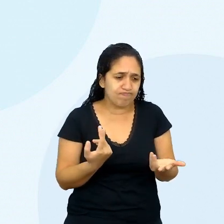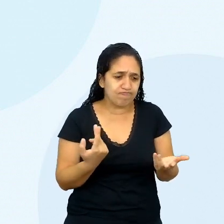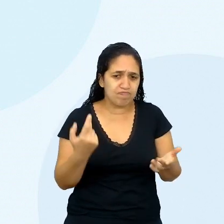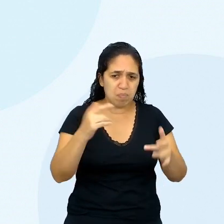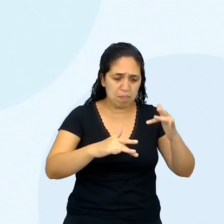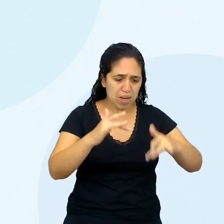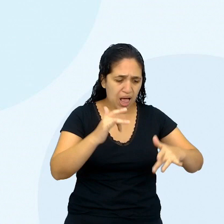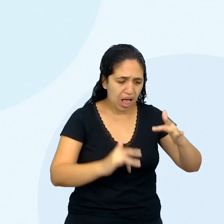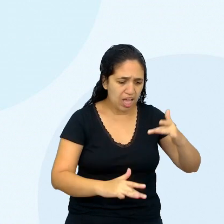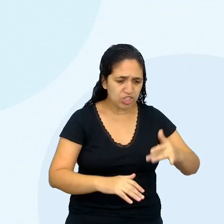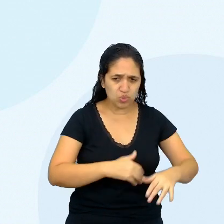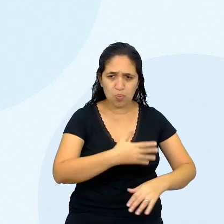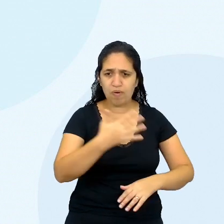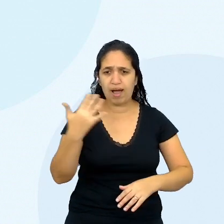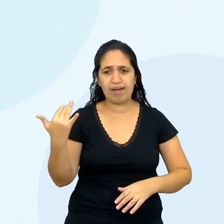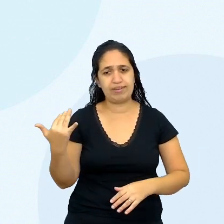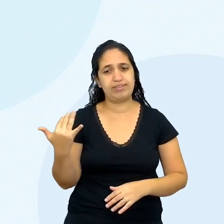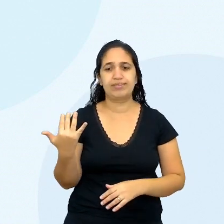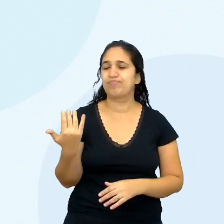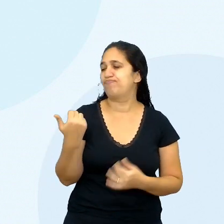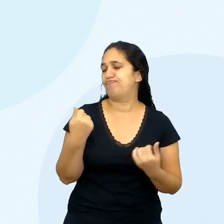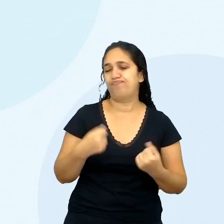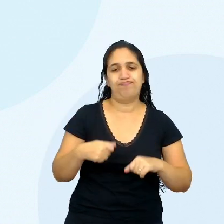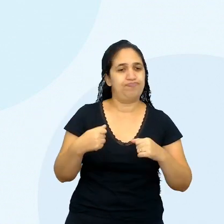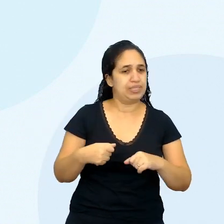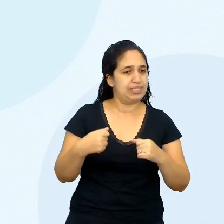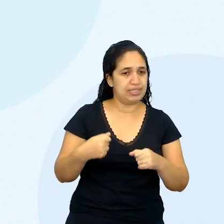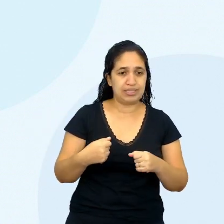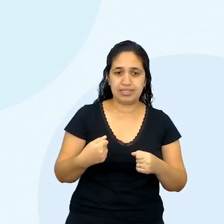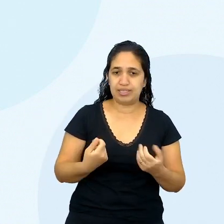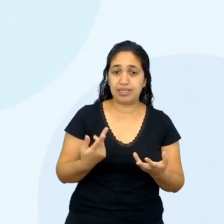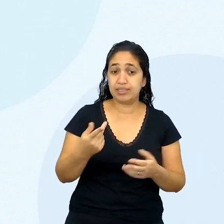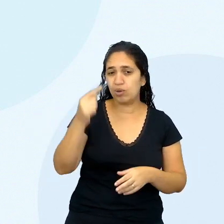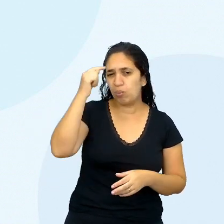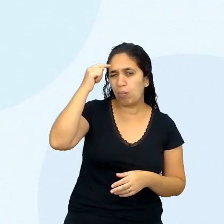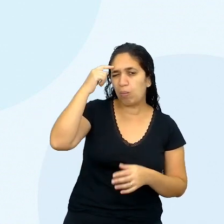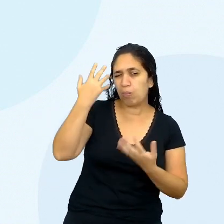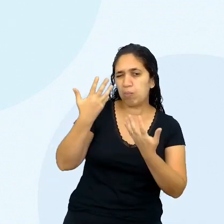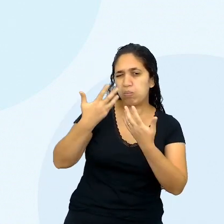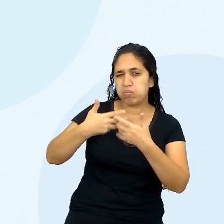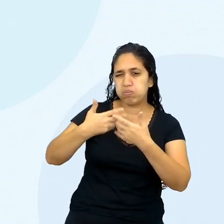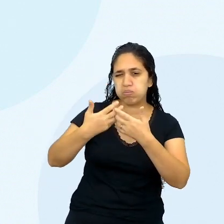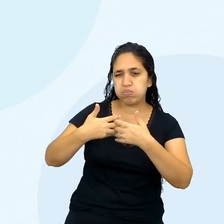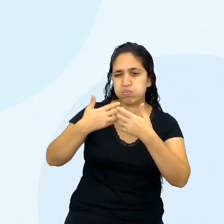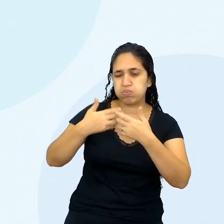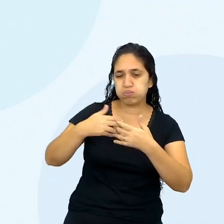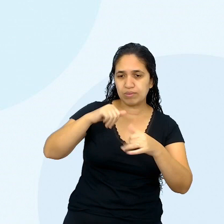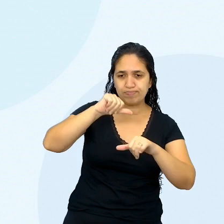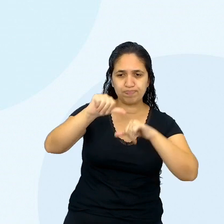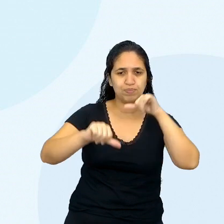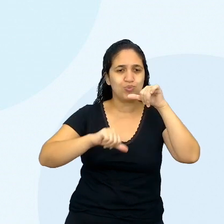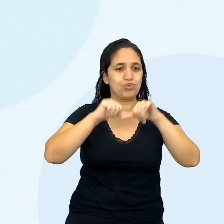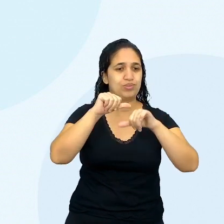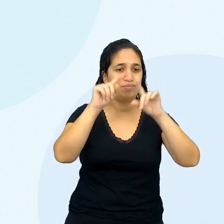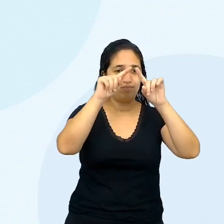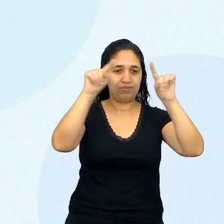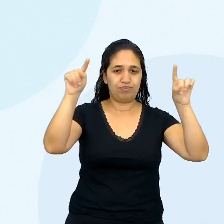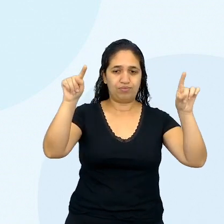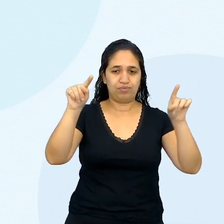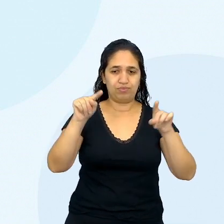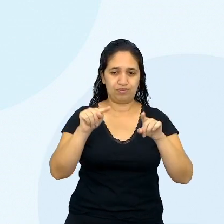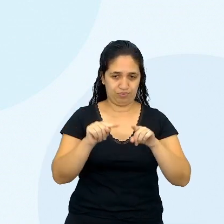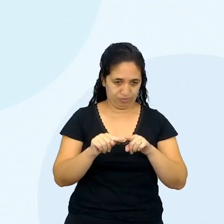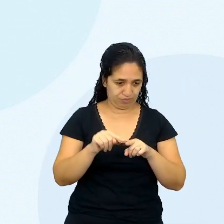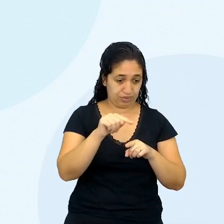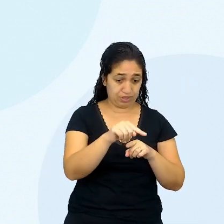embalagens envolvidas. Então, a gente tentou trazer sempre esse raciocínio de tentar conseguir inverter para os